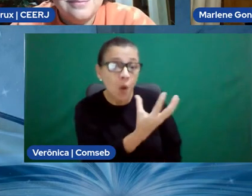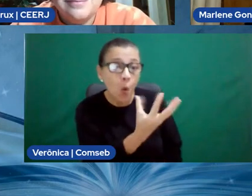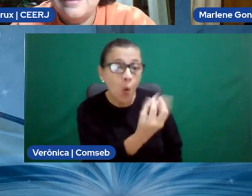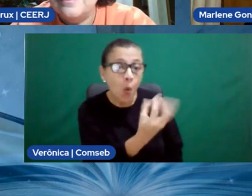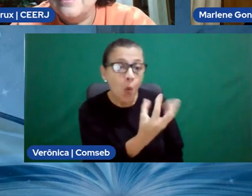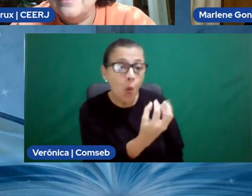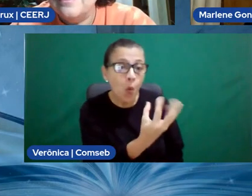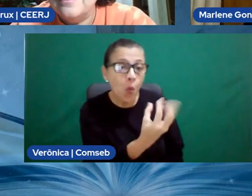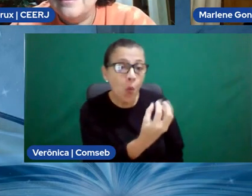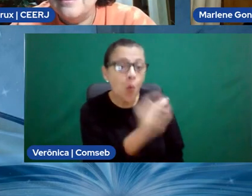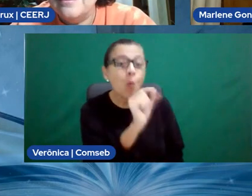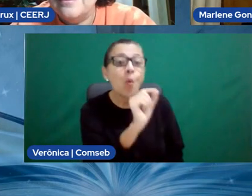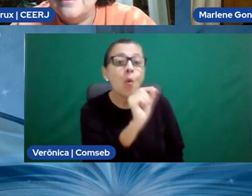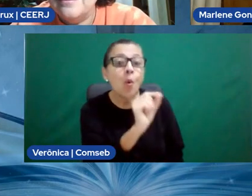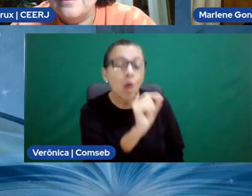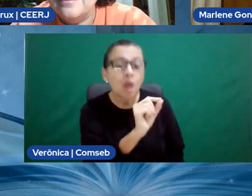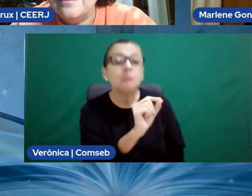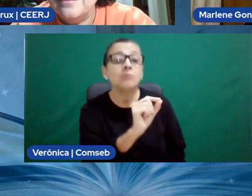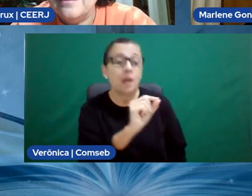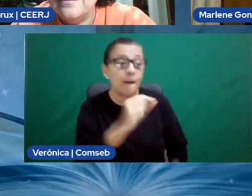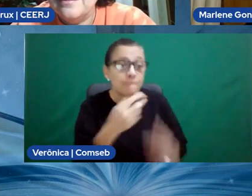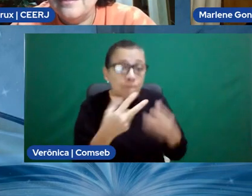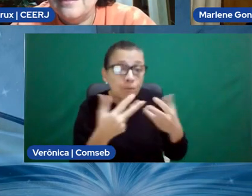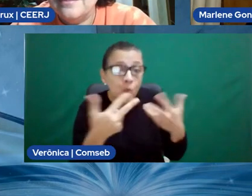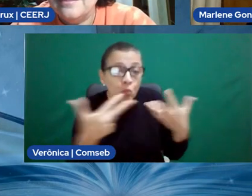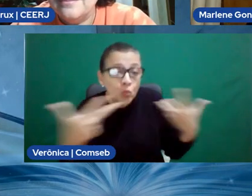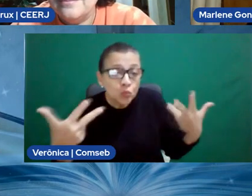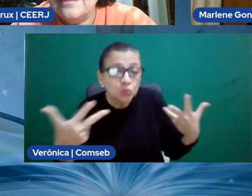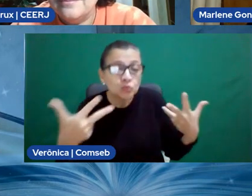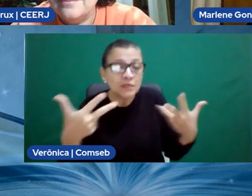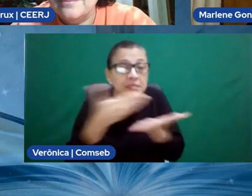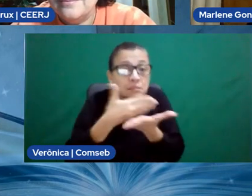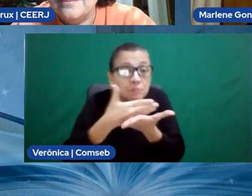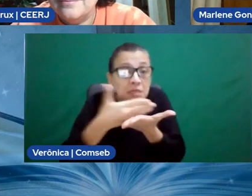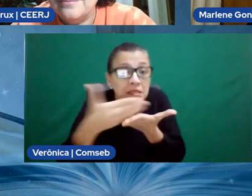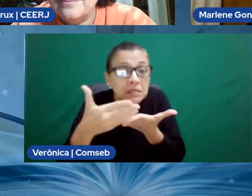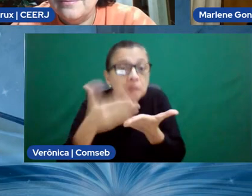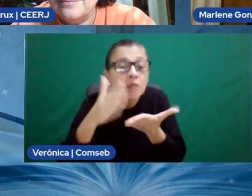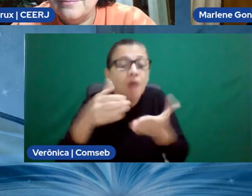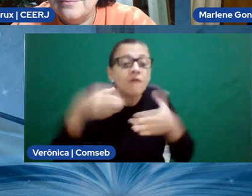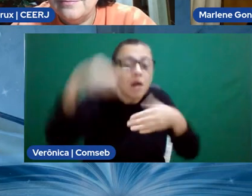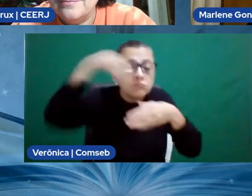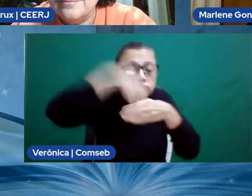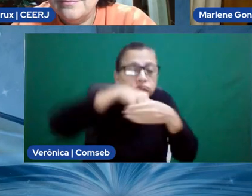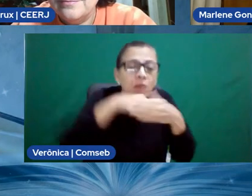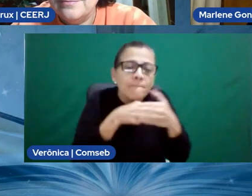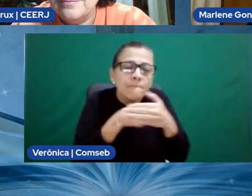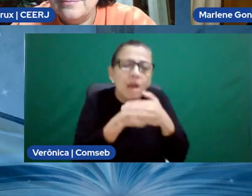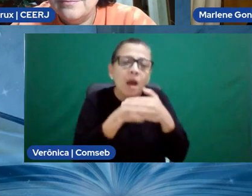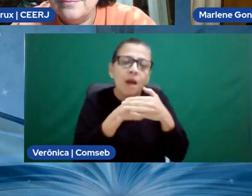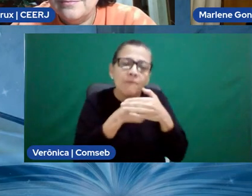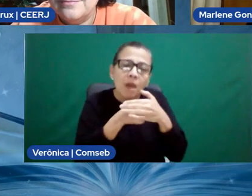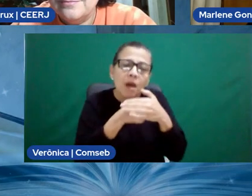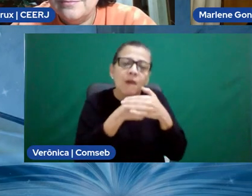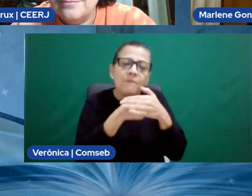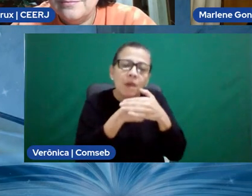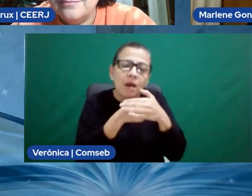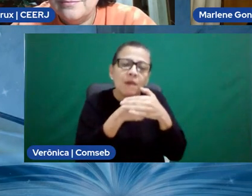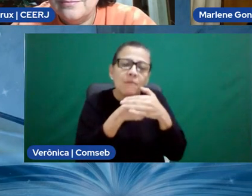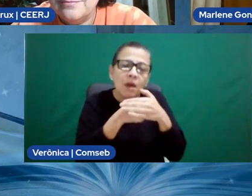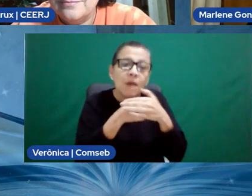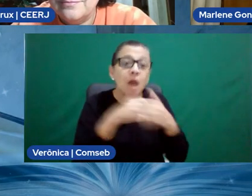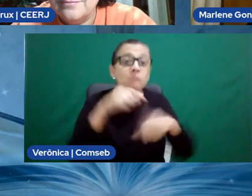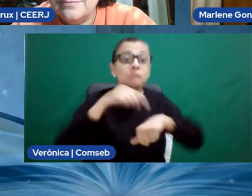como ele mesmo disse, muitos desses princípios estavam em forma latente, esperando o momento para